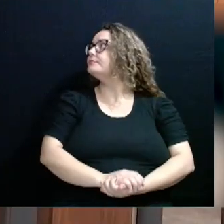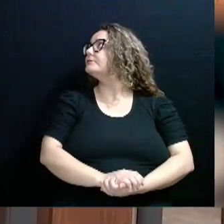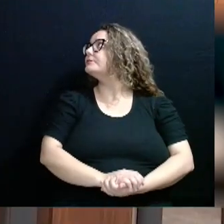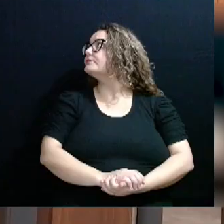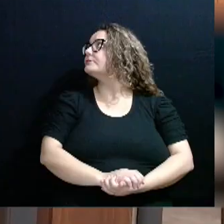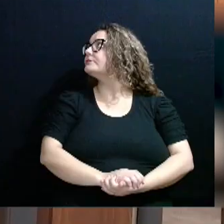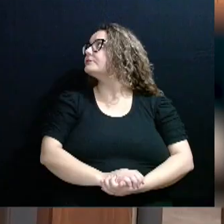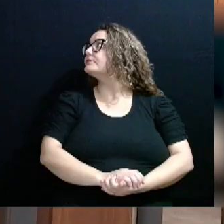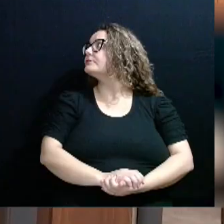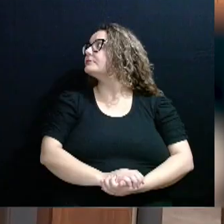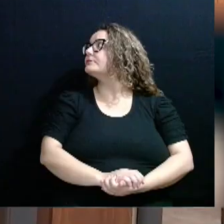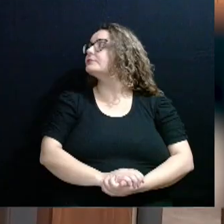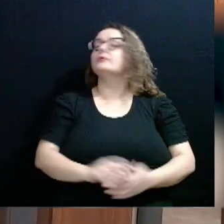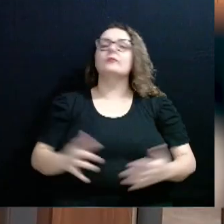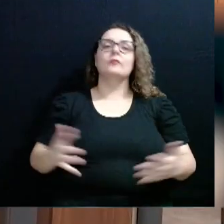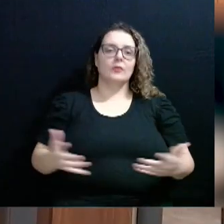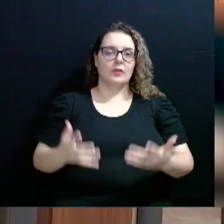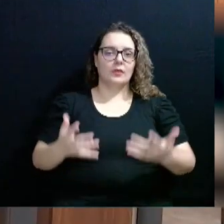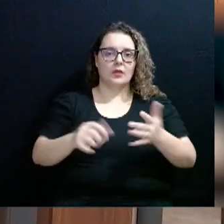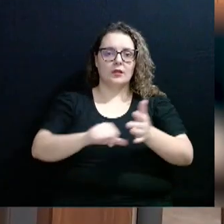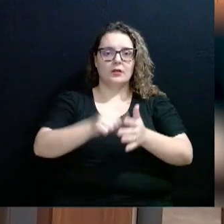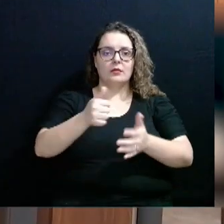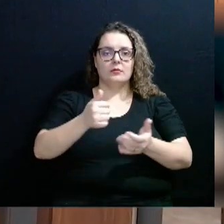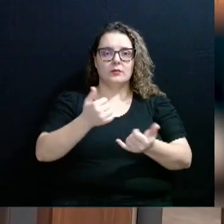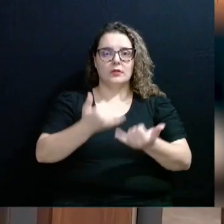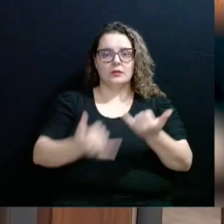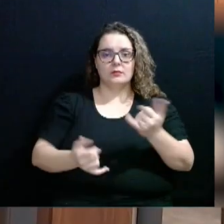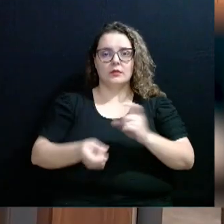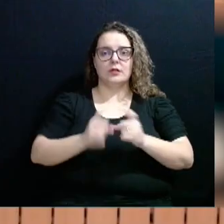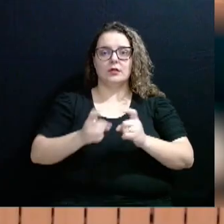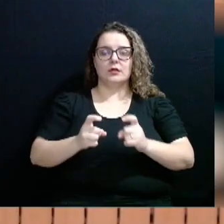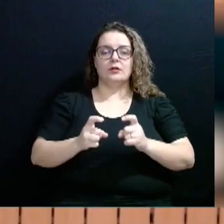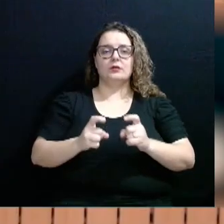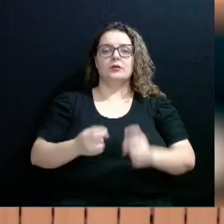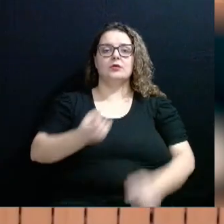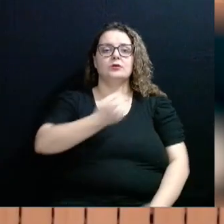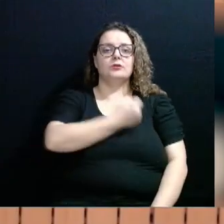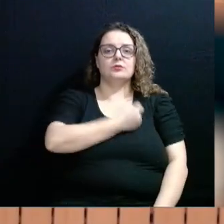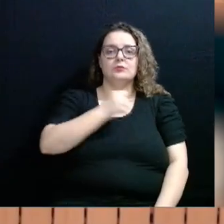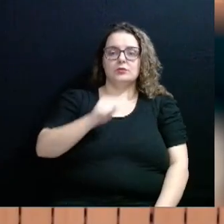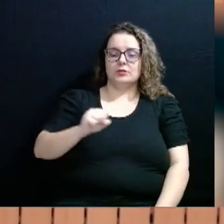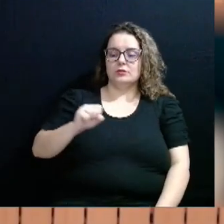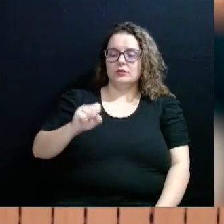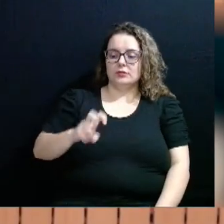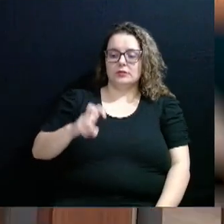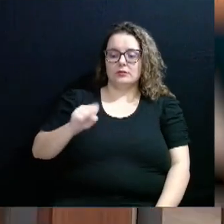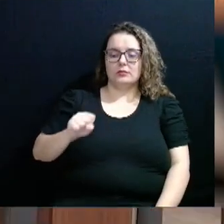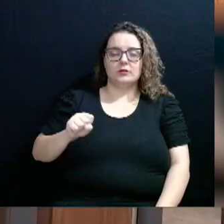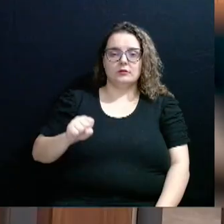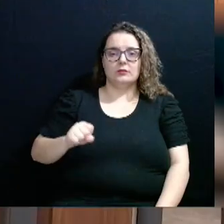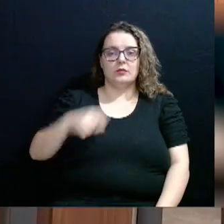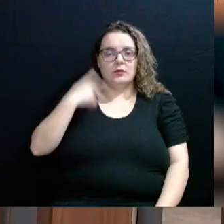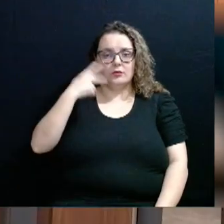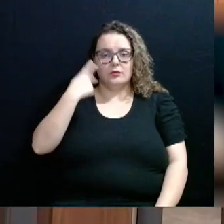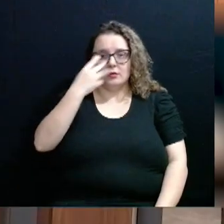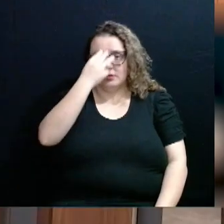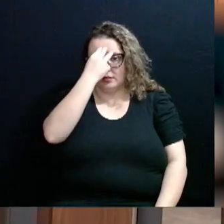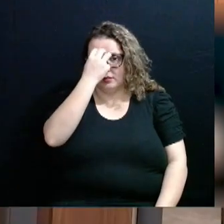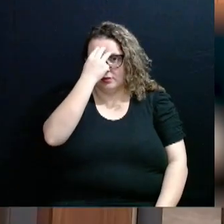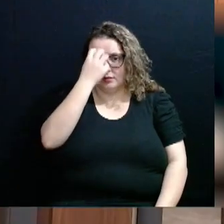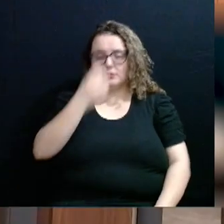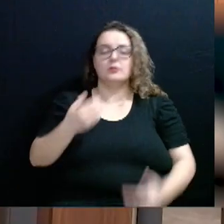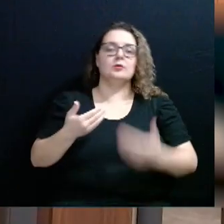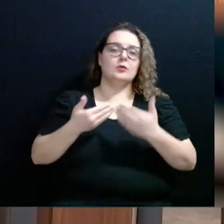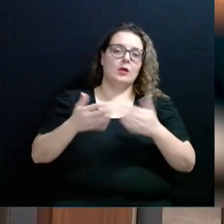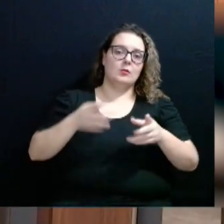A iniciativa da primeira parte da reunião ordinária de número 58 foi do vereador Wagner Romão, que abriu falando